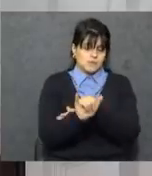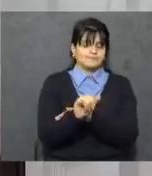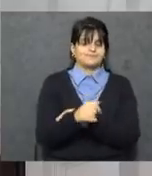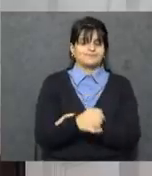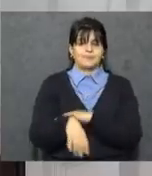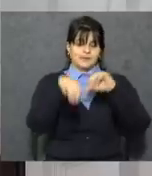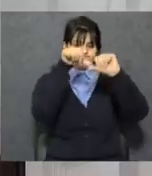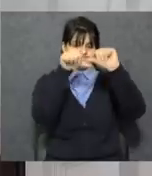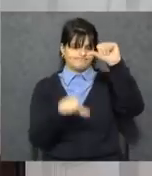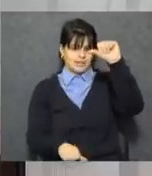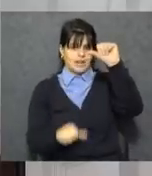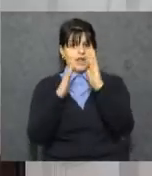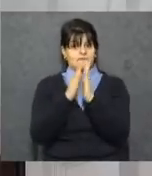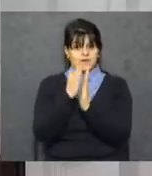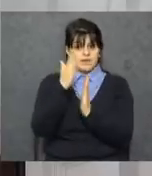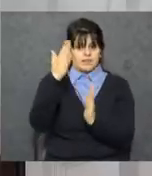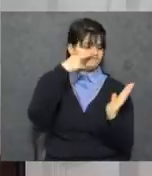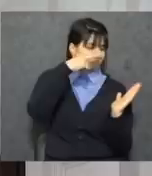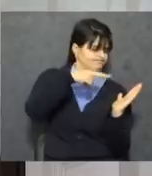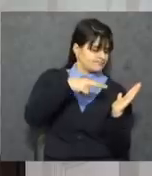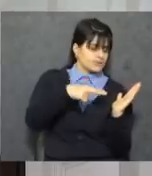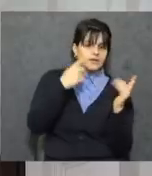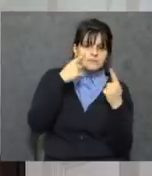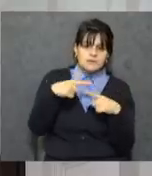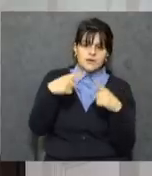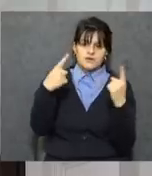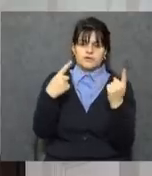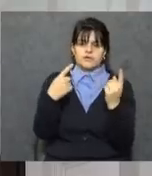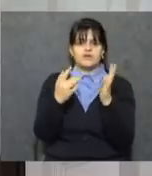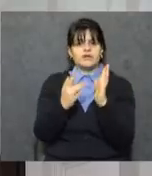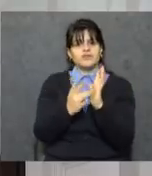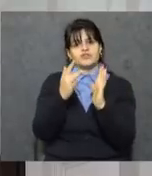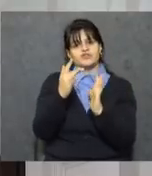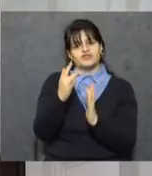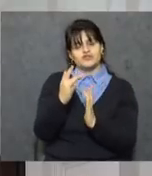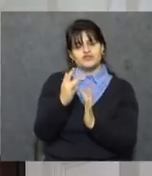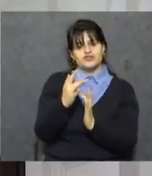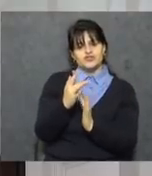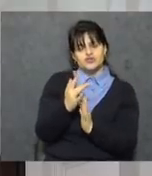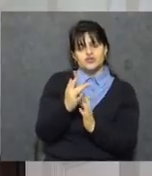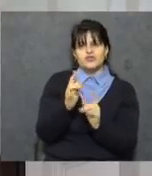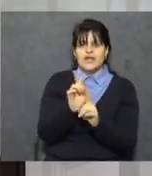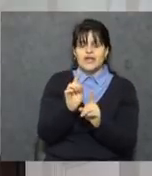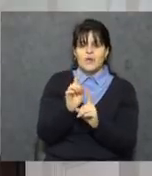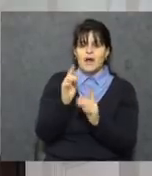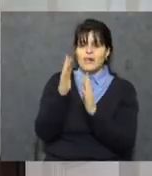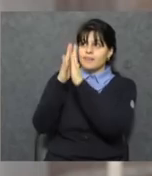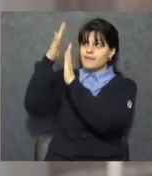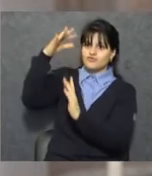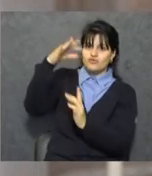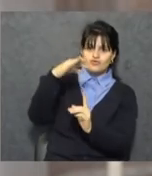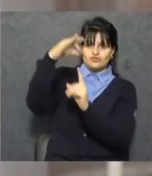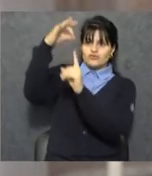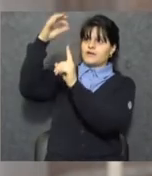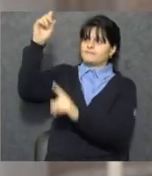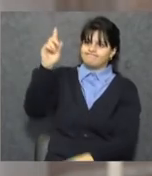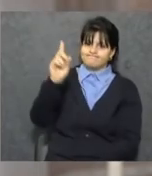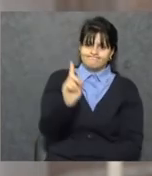proclamada, mostra-nos que em Jesus Deus vem ao encontro da nossa fragilidade